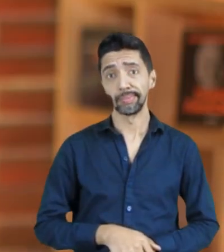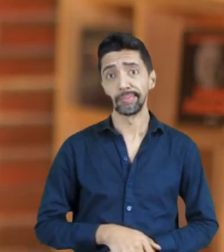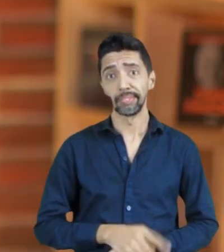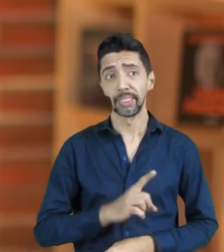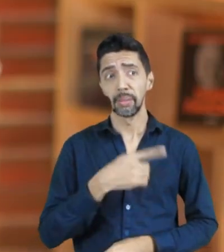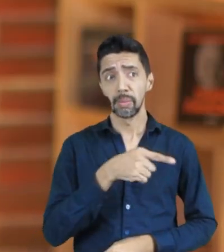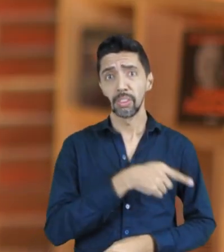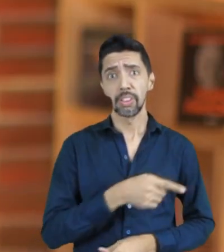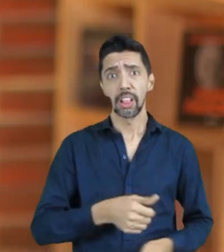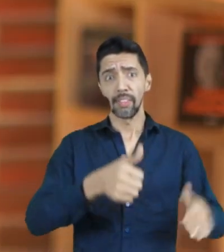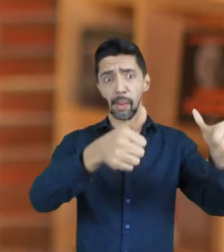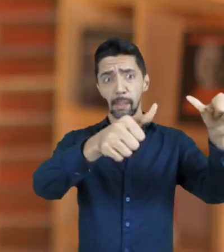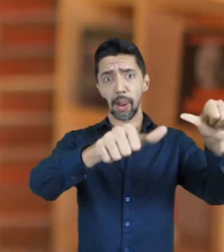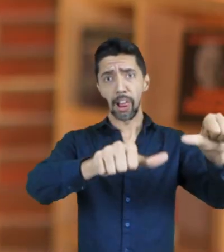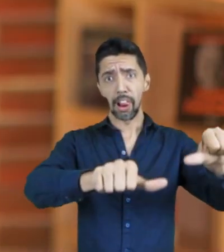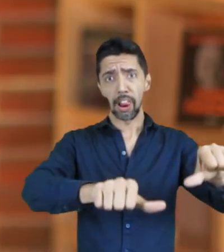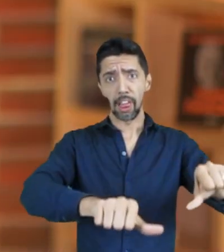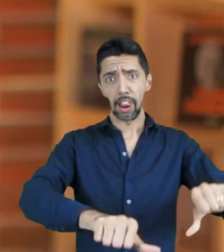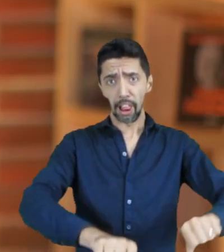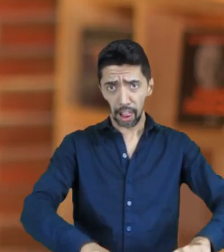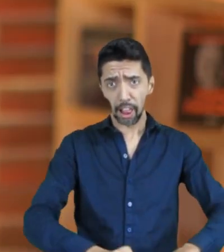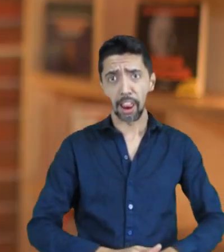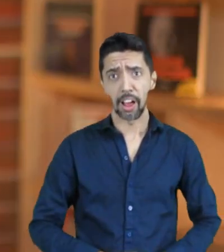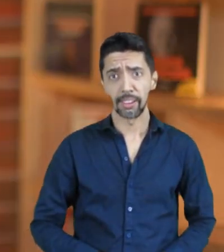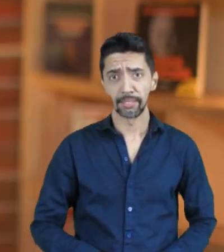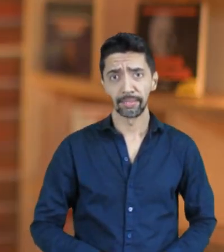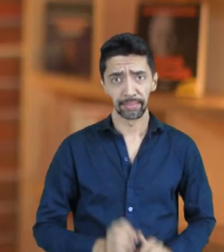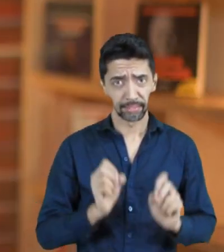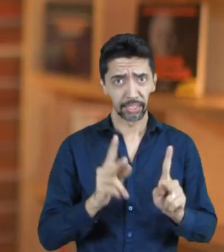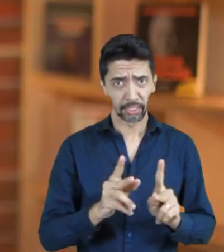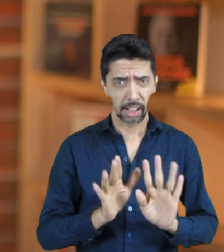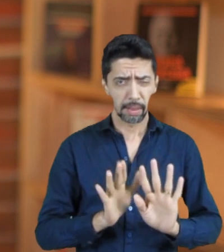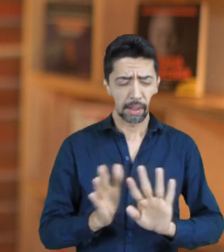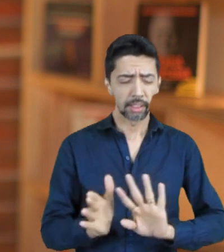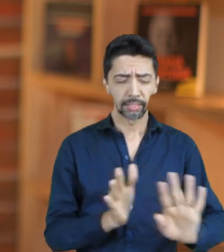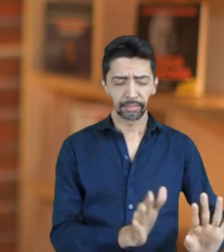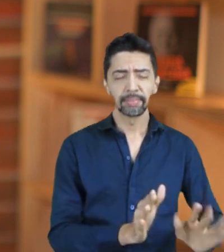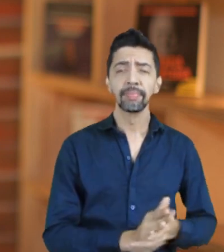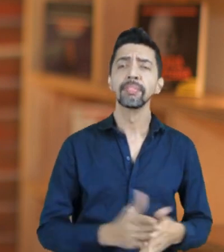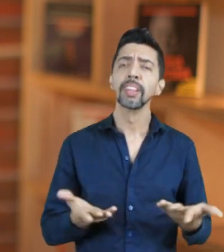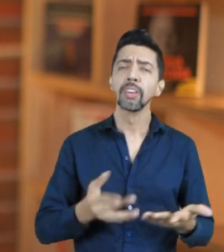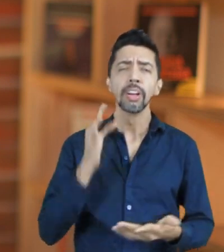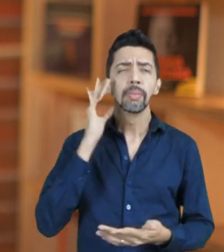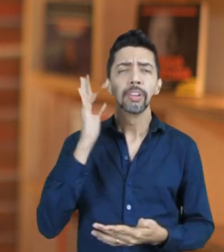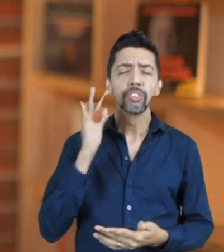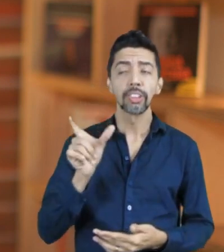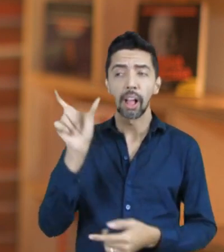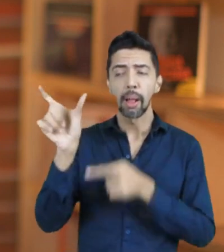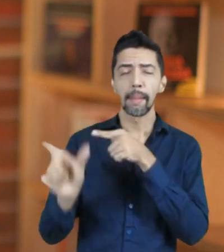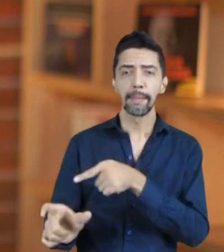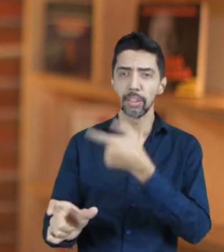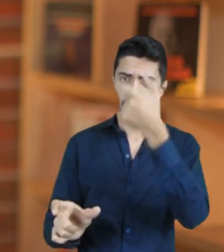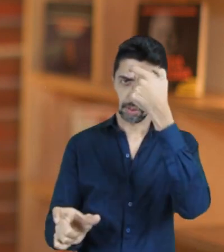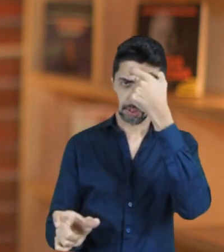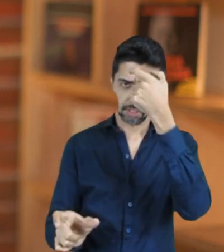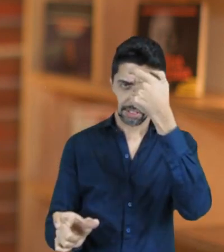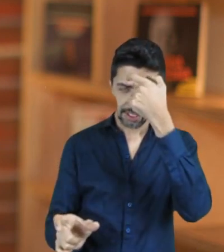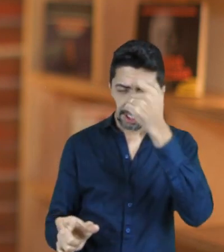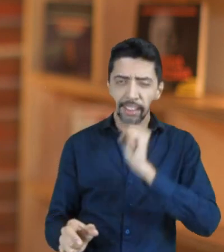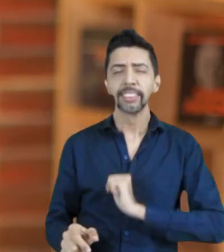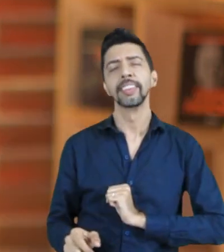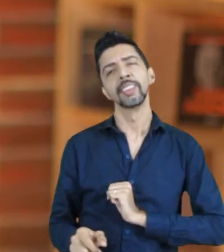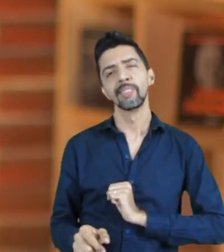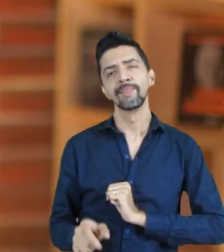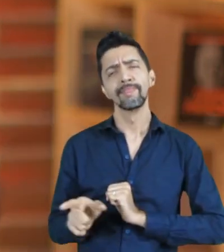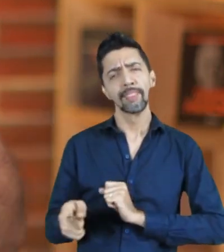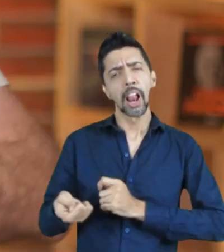mais corda pela se enforcar mesmo OK agora vamos para o outro lado o limite alto uma pessoa que é